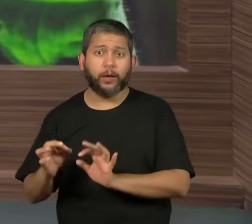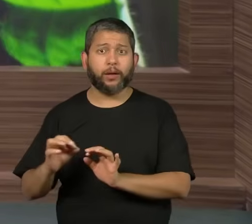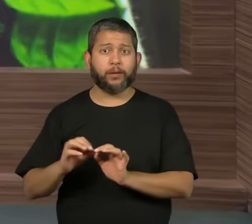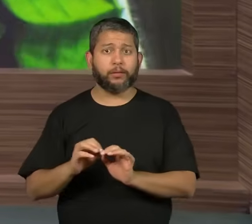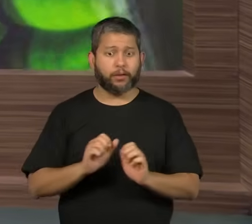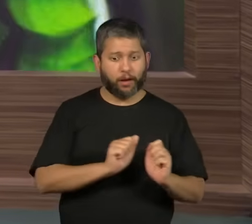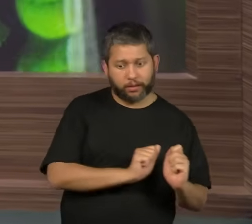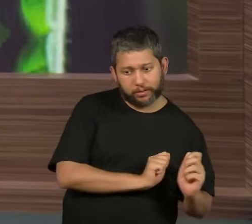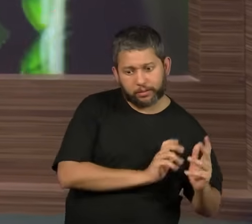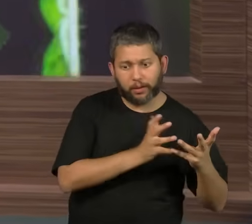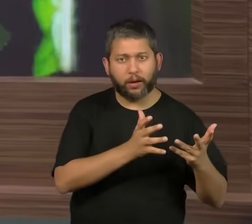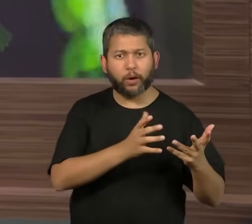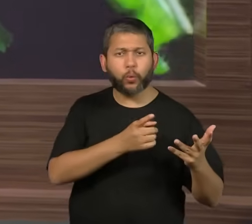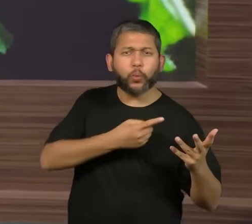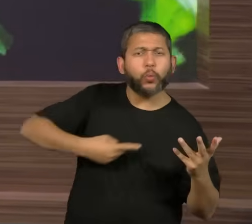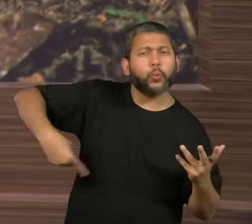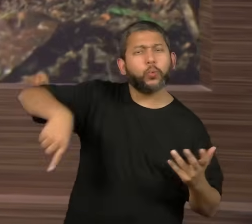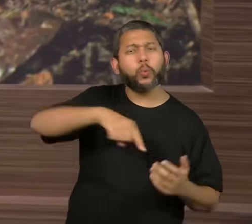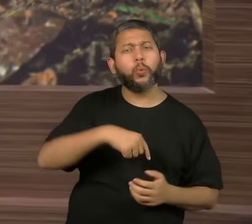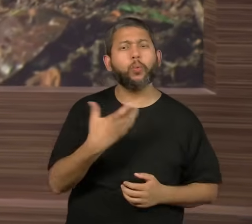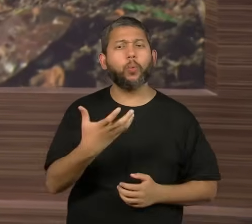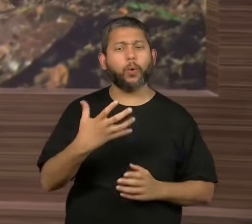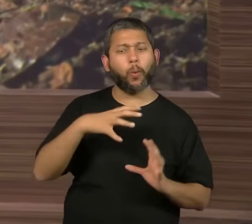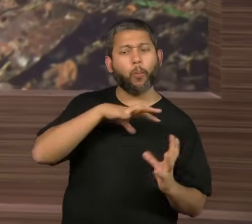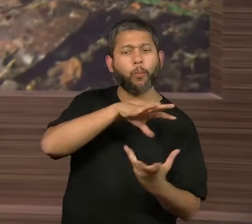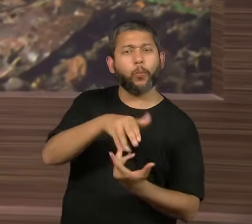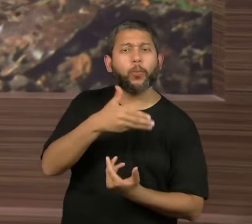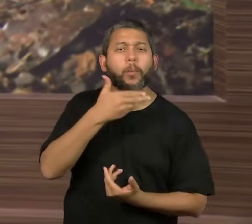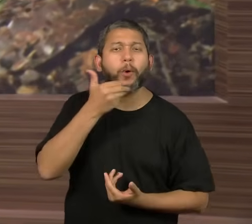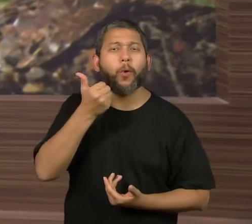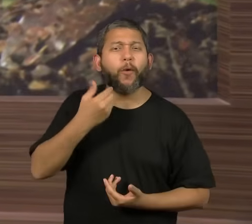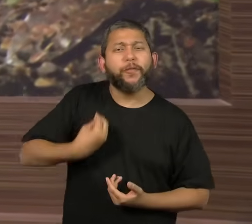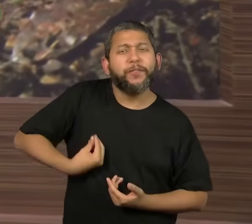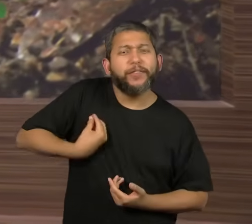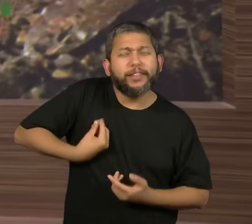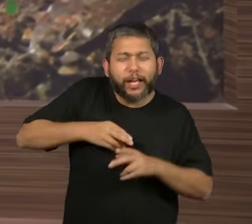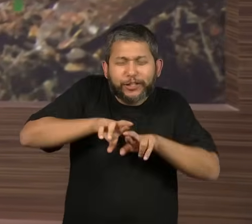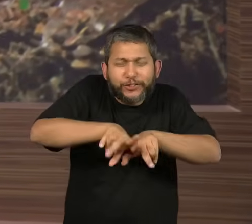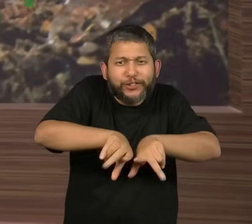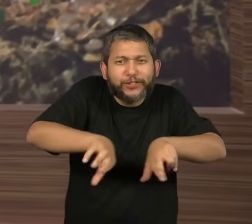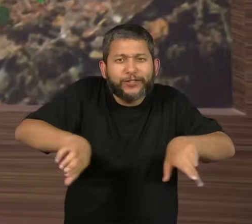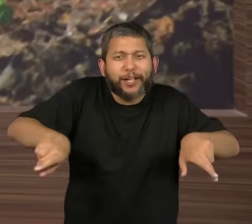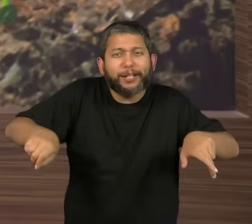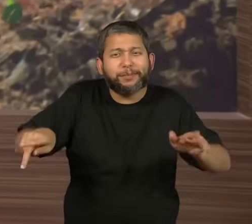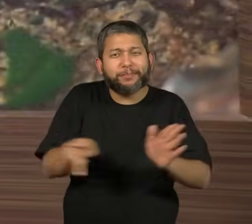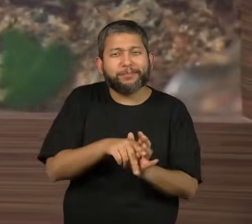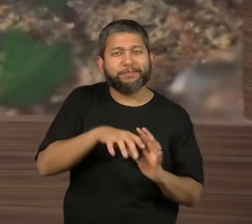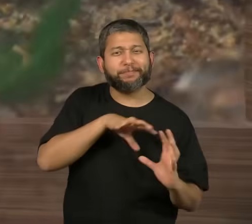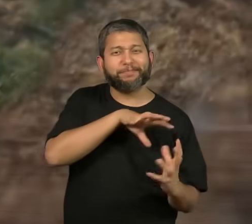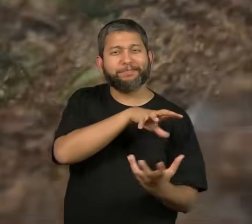um mundo melhor para todas as formas de vida que habitam o planeta Terra.